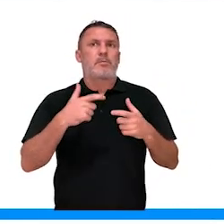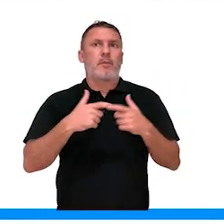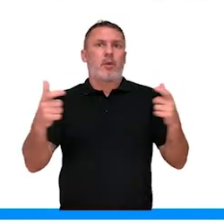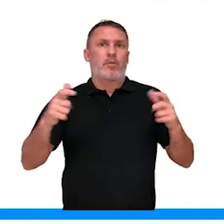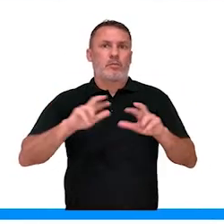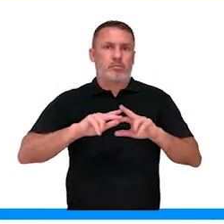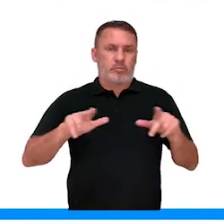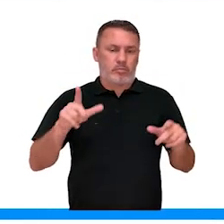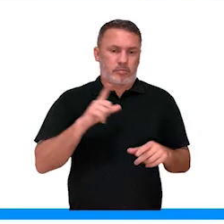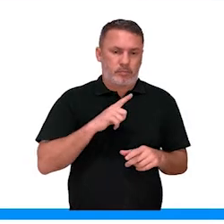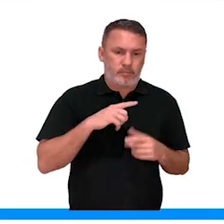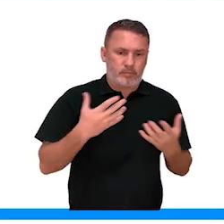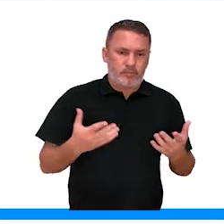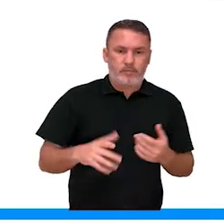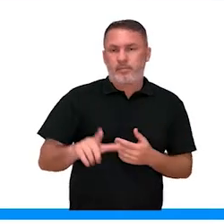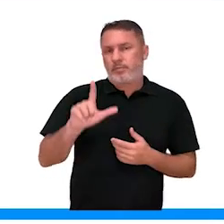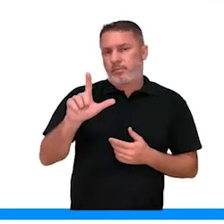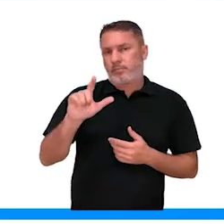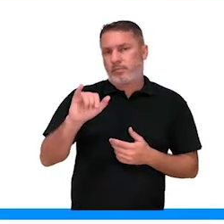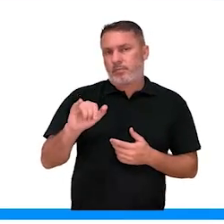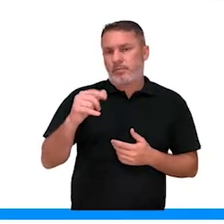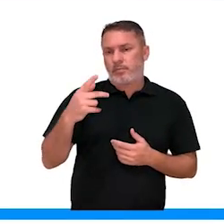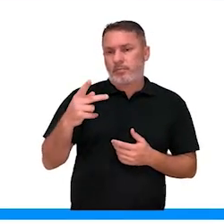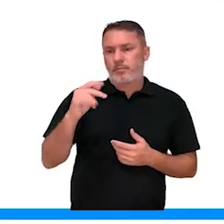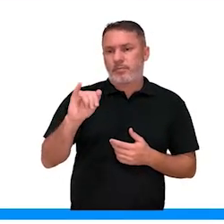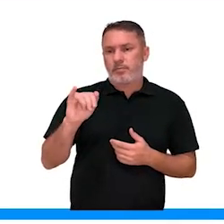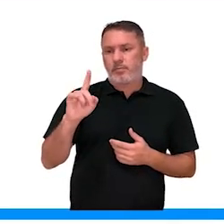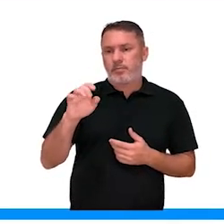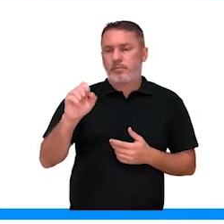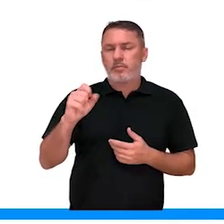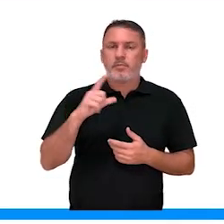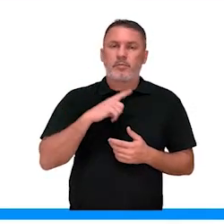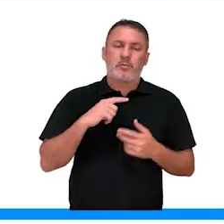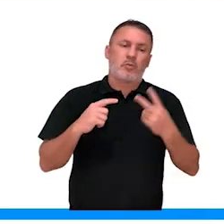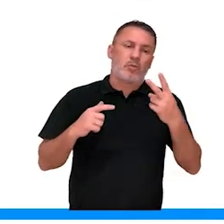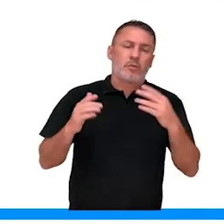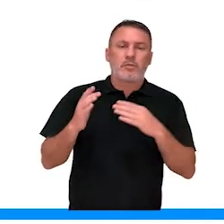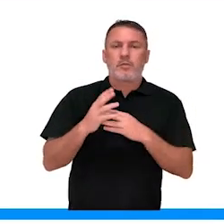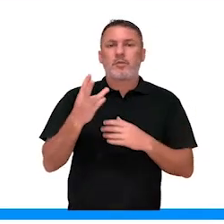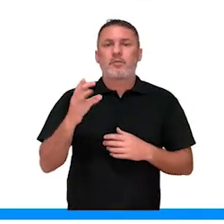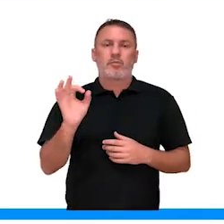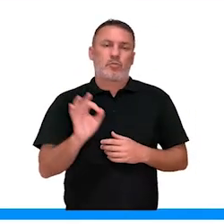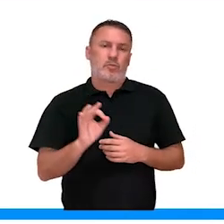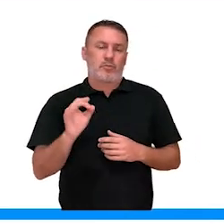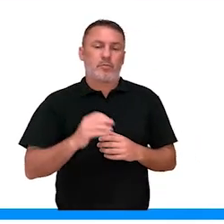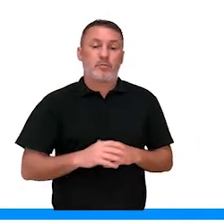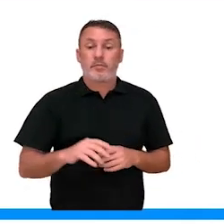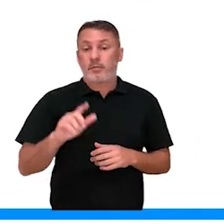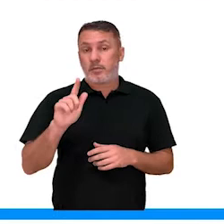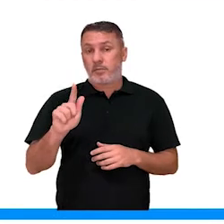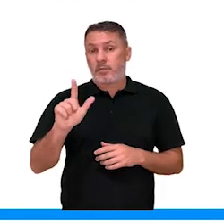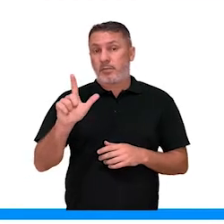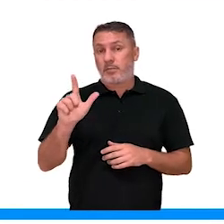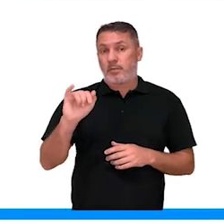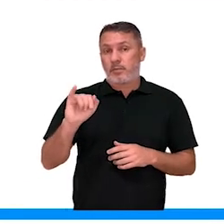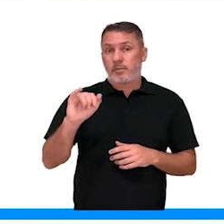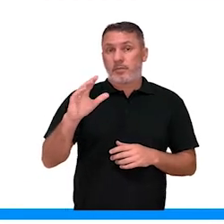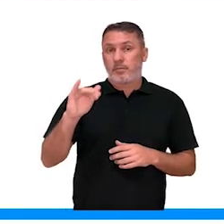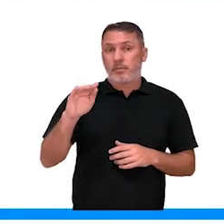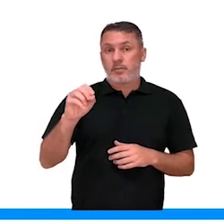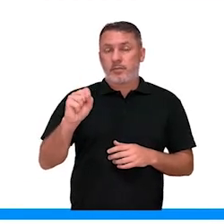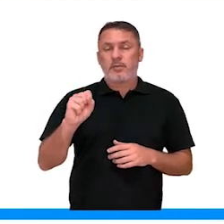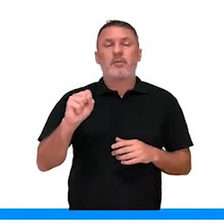em uma grande quantidade. Lipídios, a gente tem de 2% a 3%. Glicídios, que são